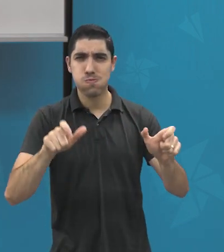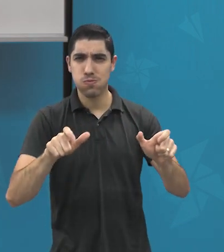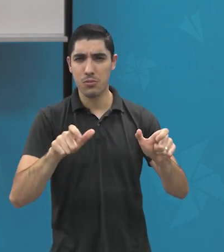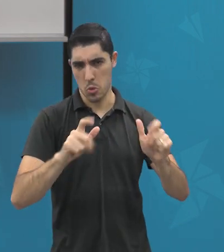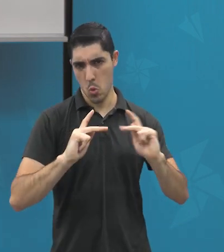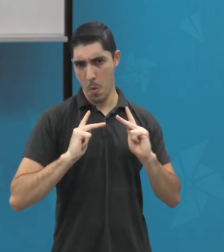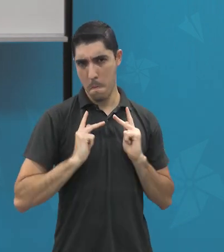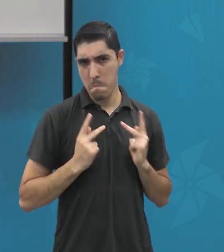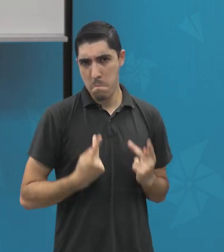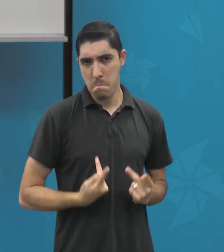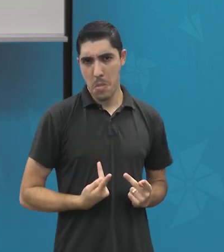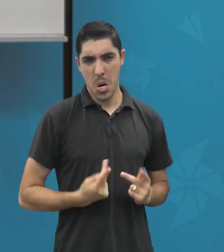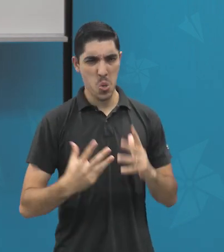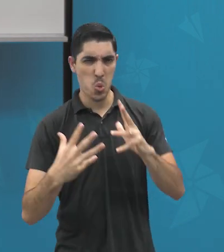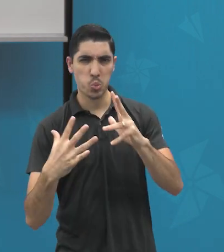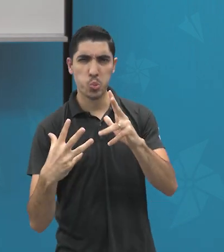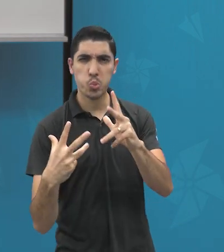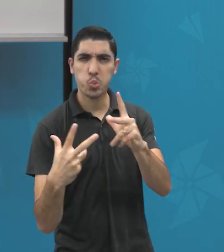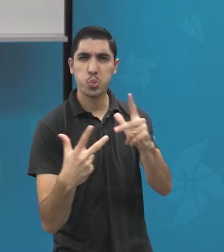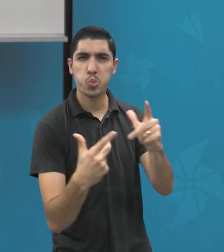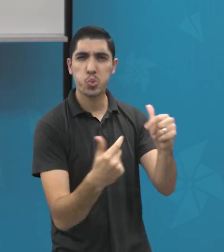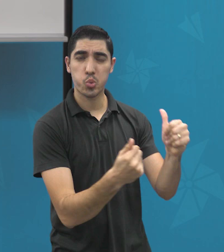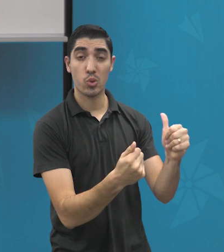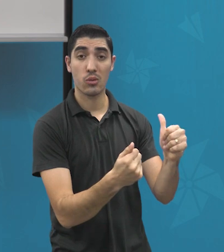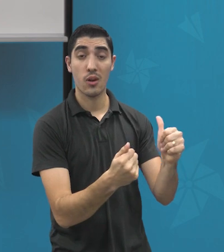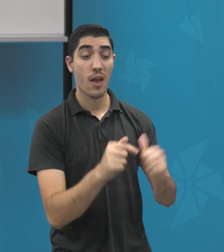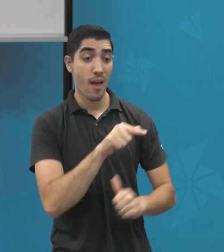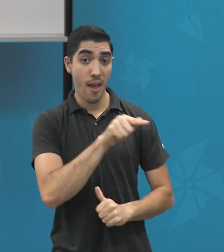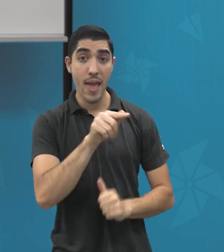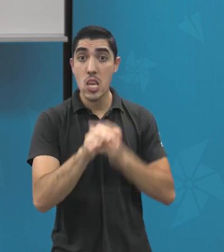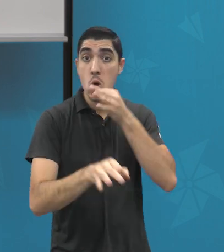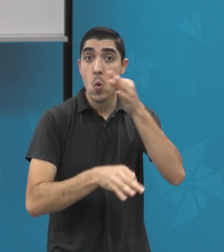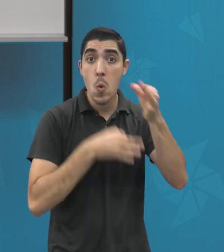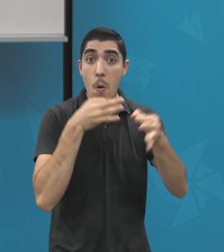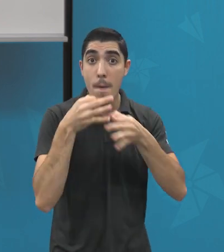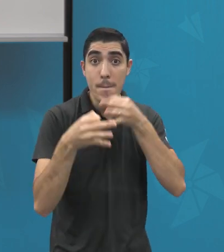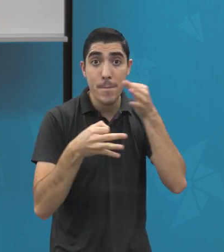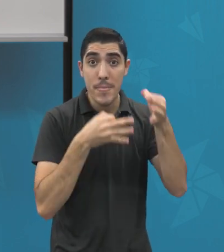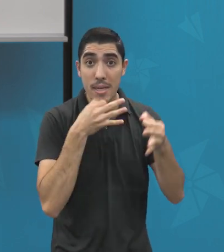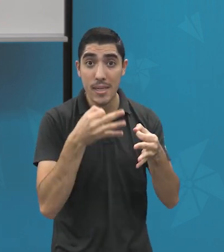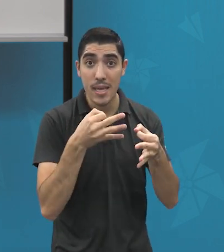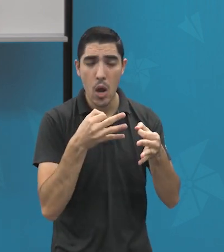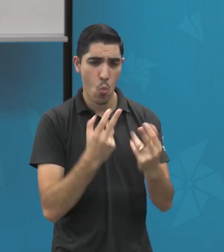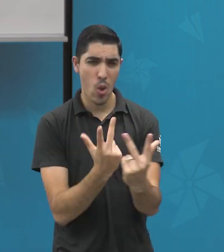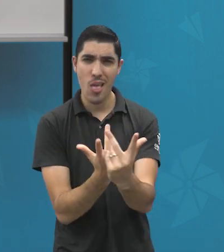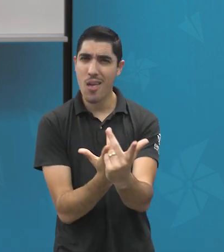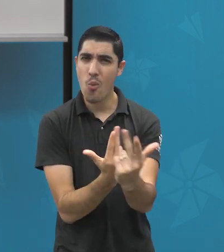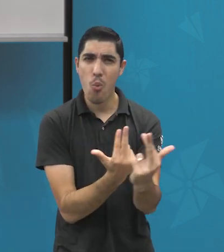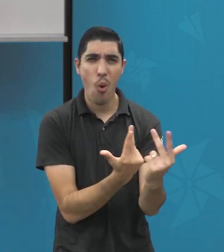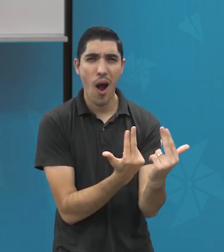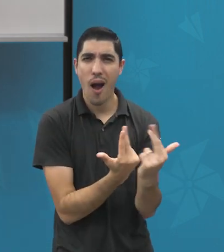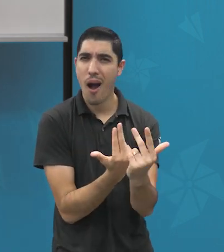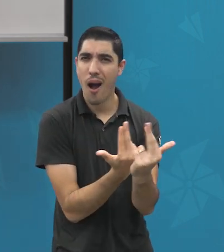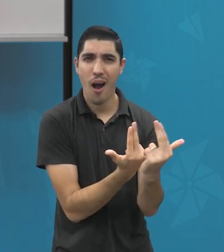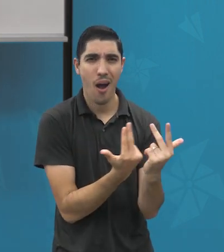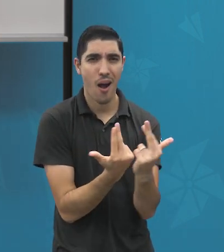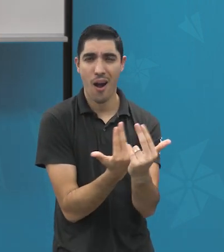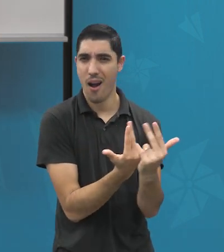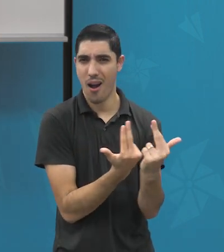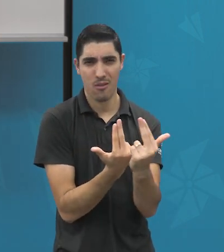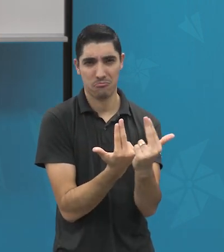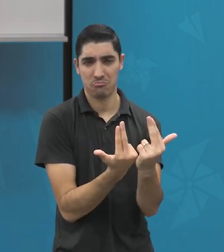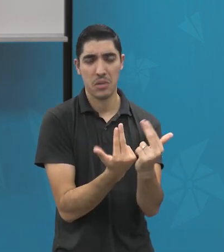de humanidade, teriam uma determinada opinião em comum. Elas veriam